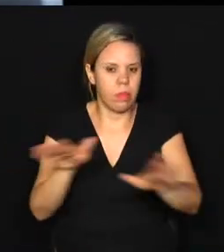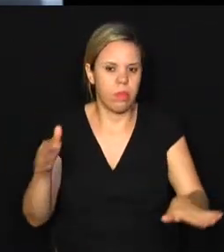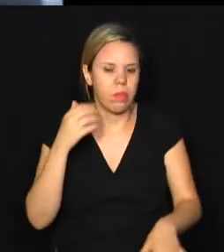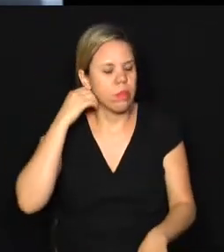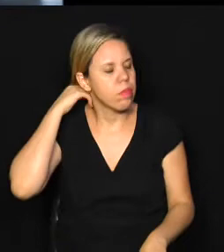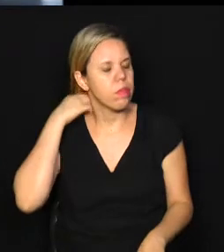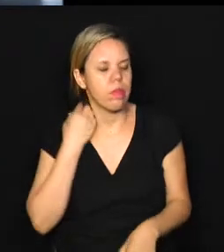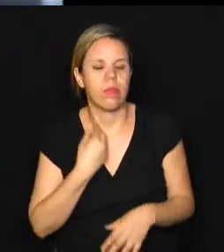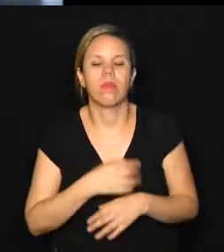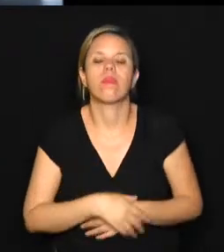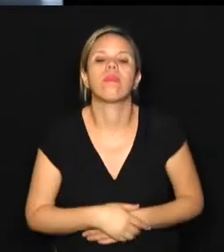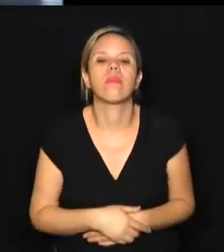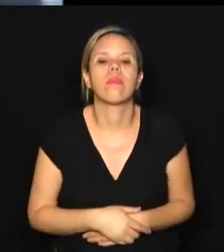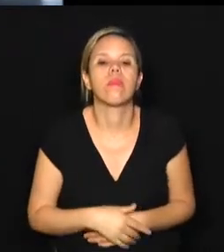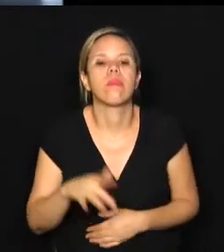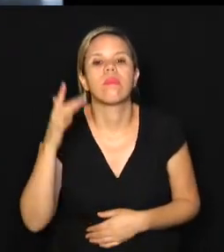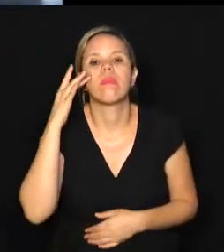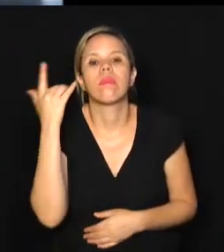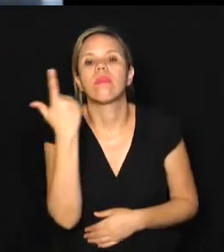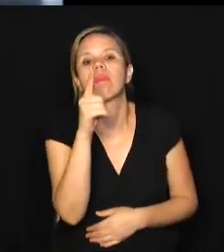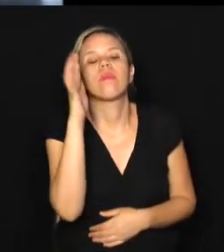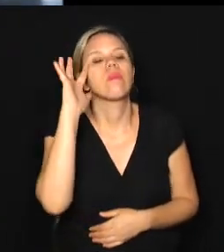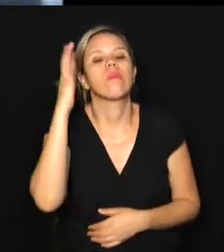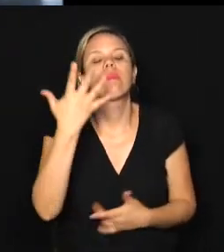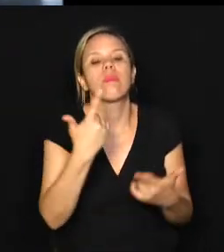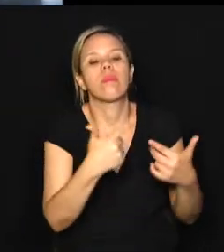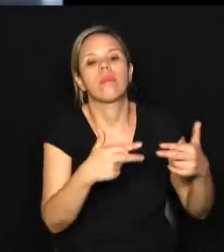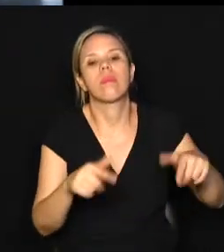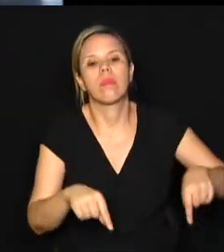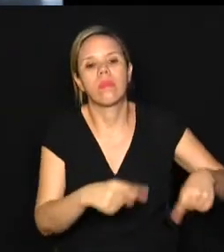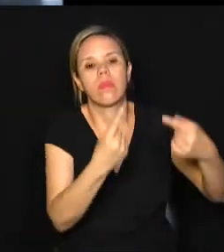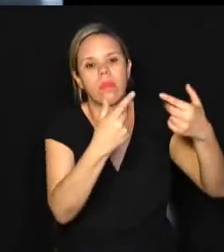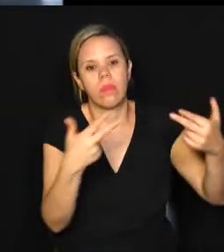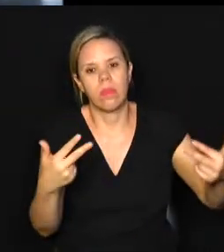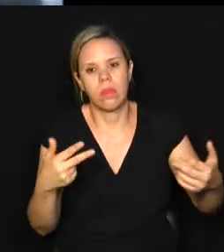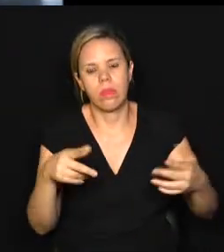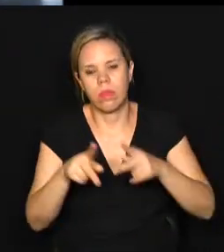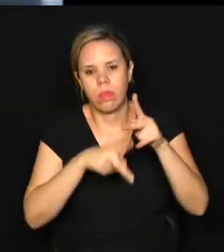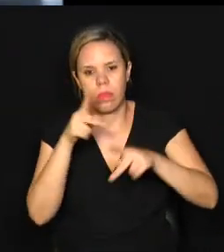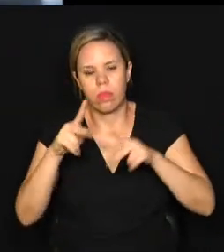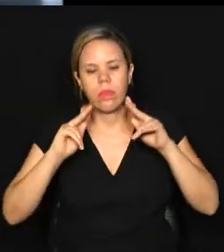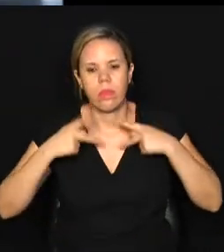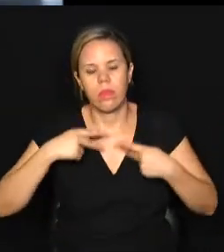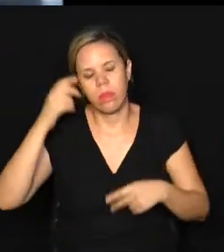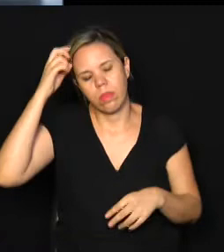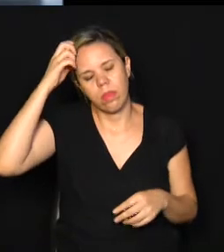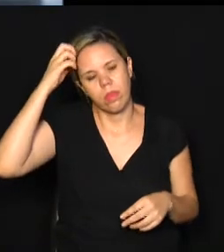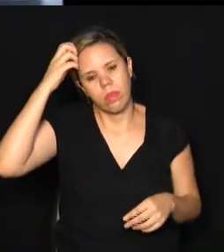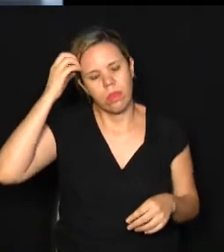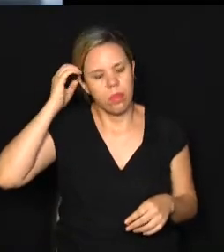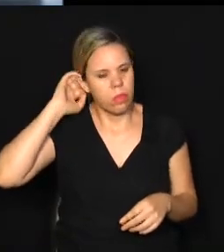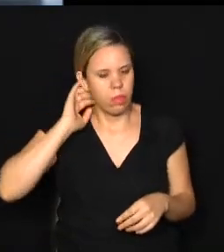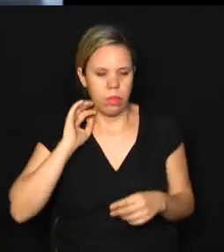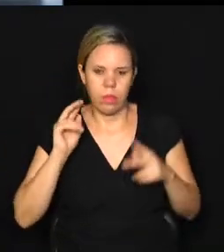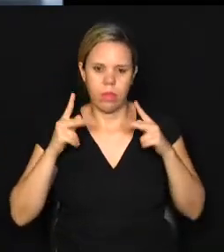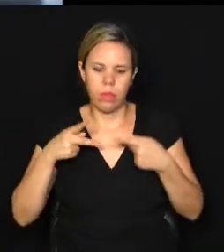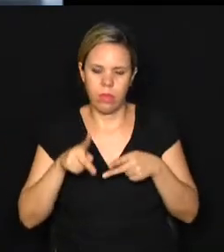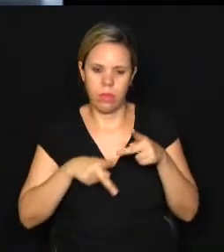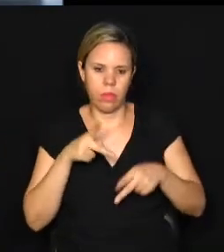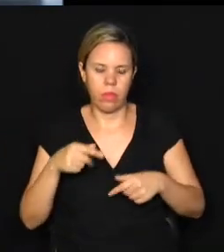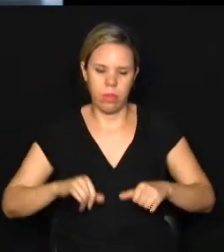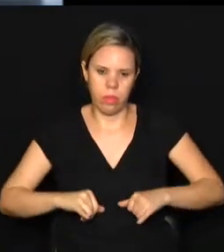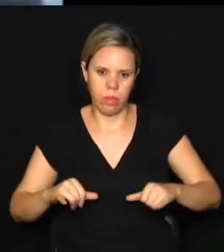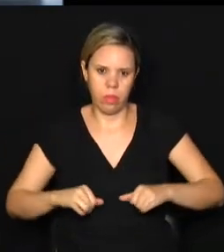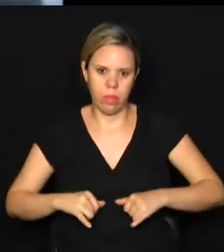respeito disso. Ache outra solução. Os desafios que a humanidade enfrenta fazem com que a